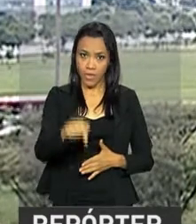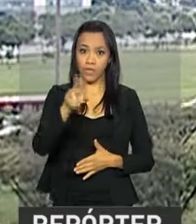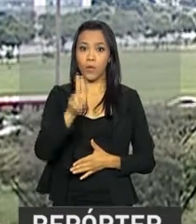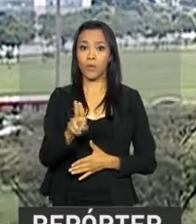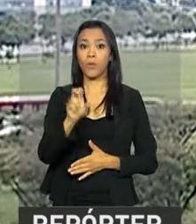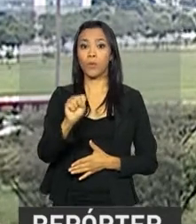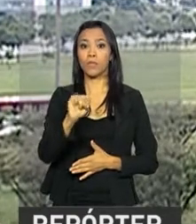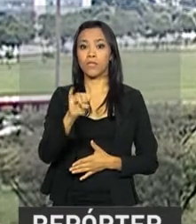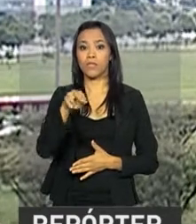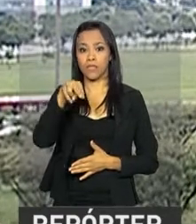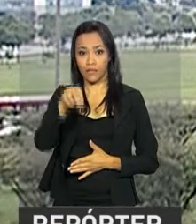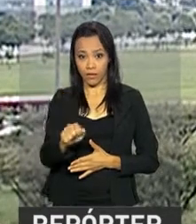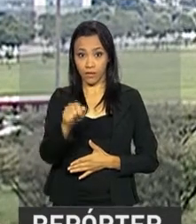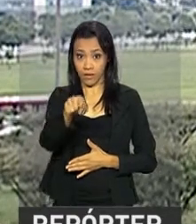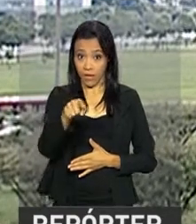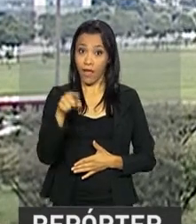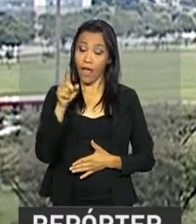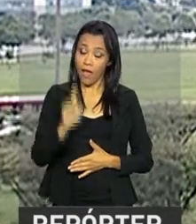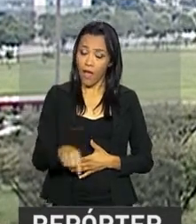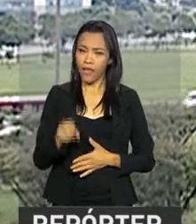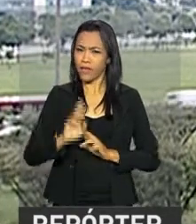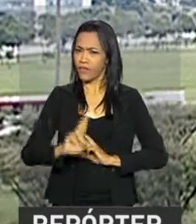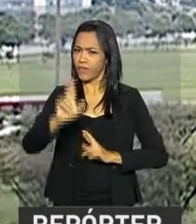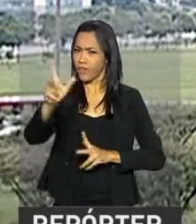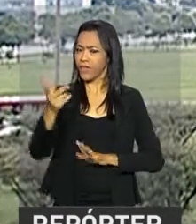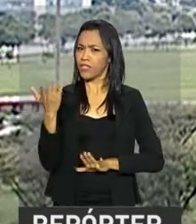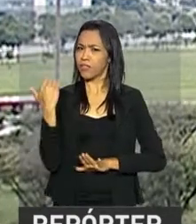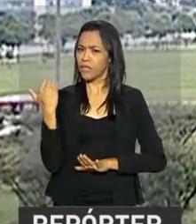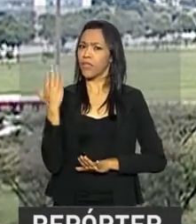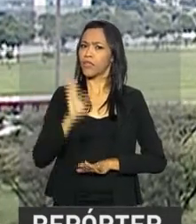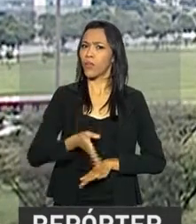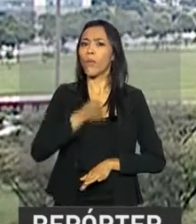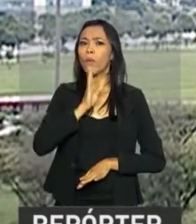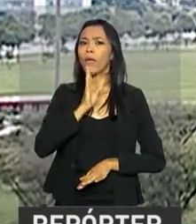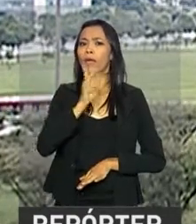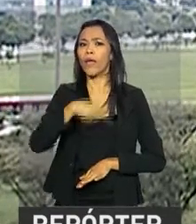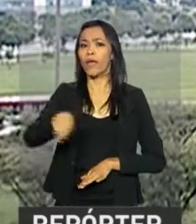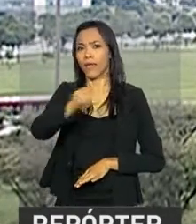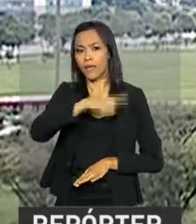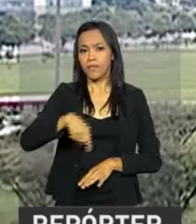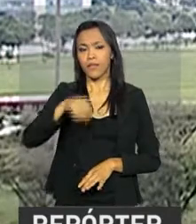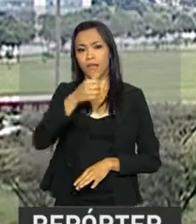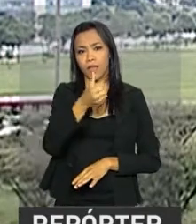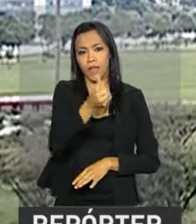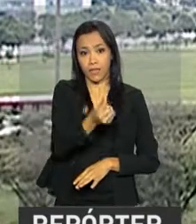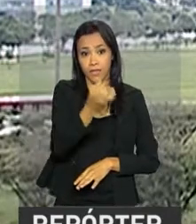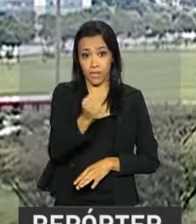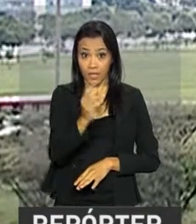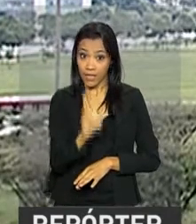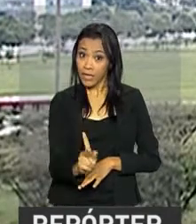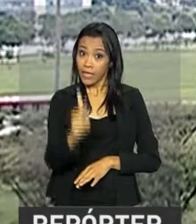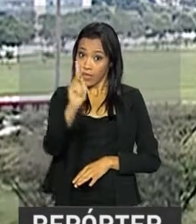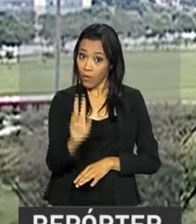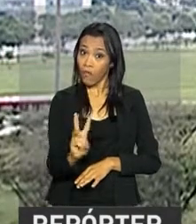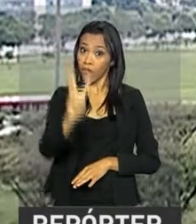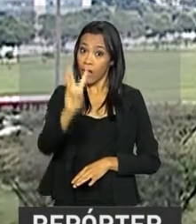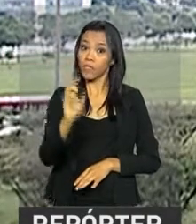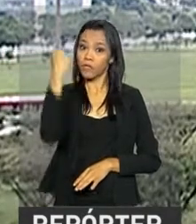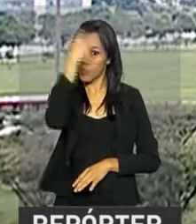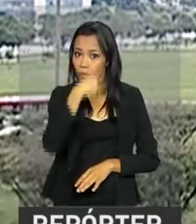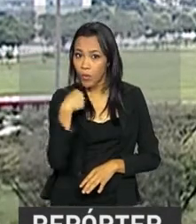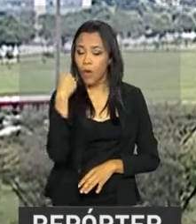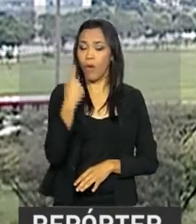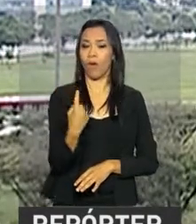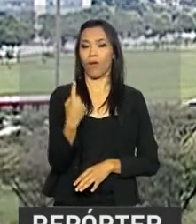kilowatts pico essa medida diferente daquela que a gente já conhece da energia elétrica que é de 60 quilômetros por hora os quilowatts